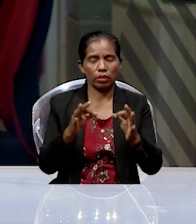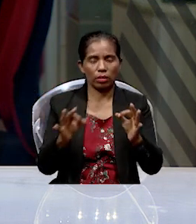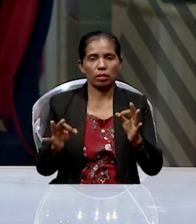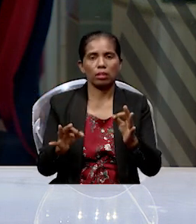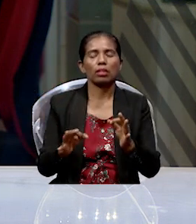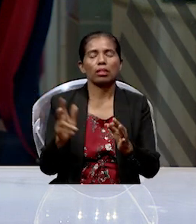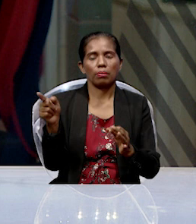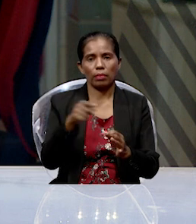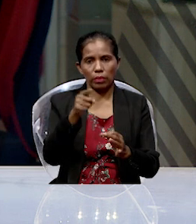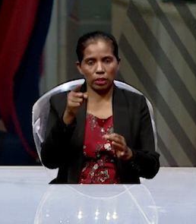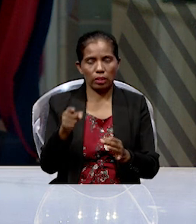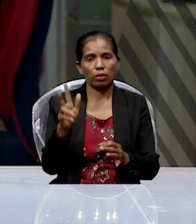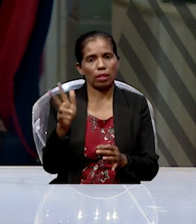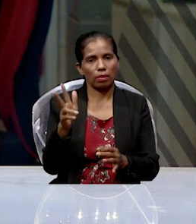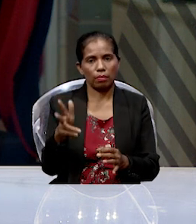nulo.